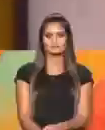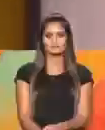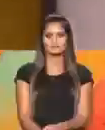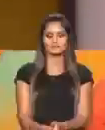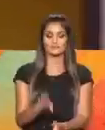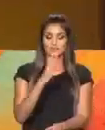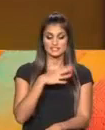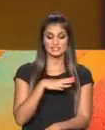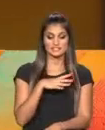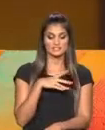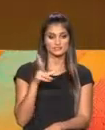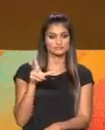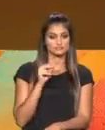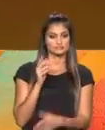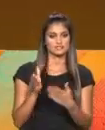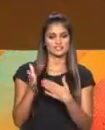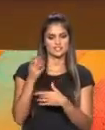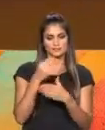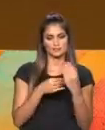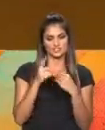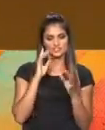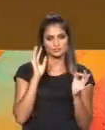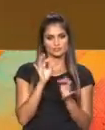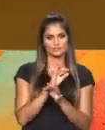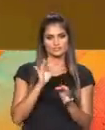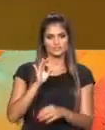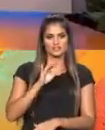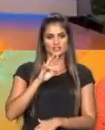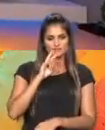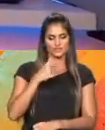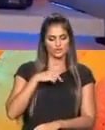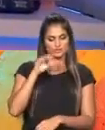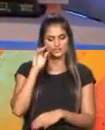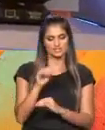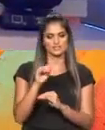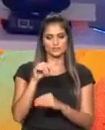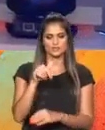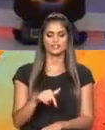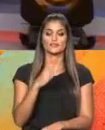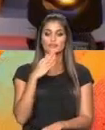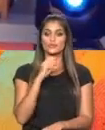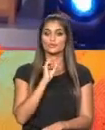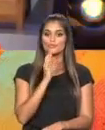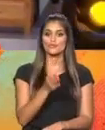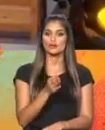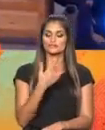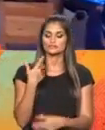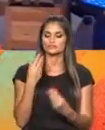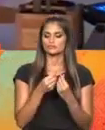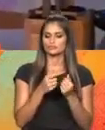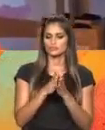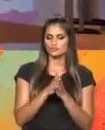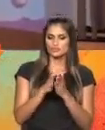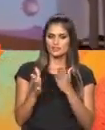queres dançar comigo, aprender esta moda, veja que eu te ensino, aqui não há vergonha, comigo todos